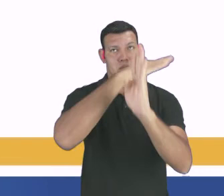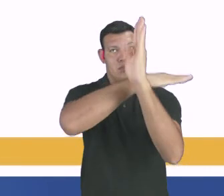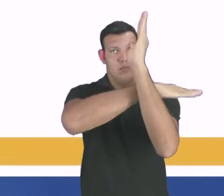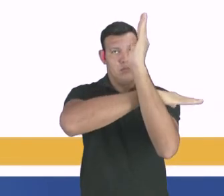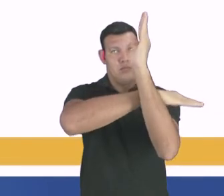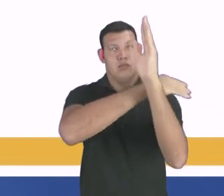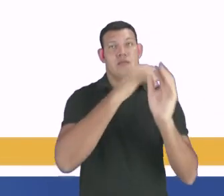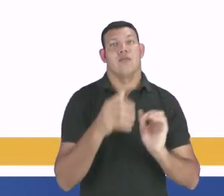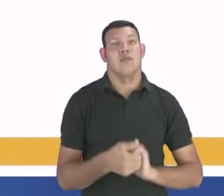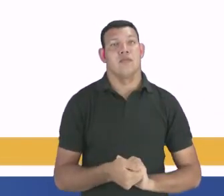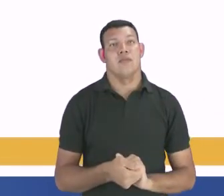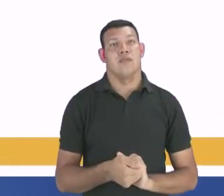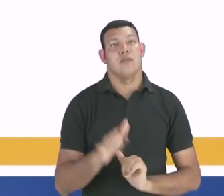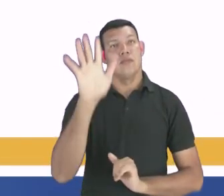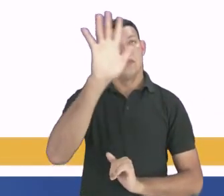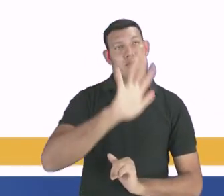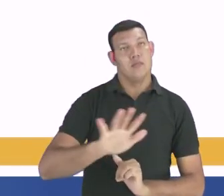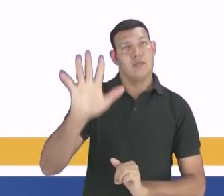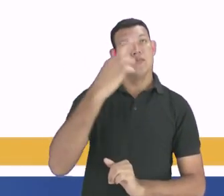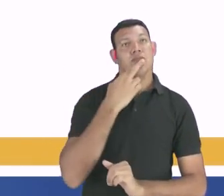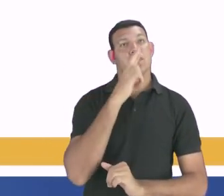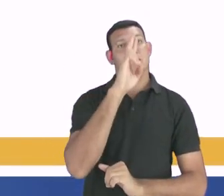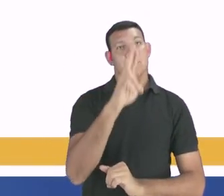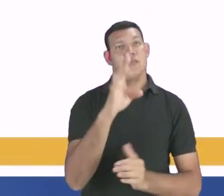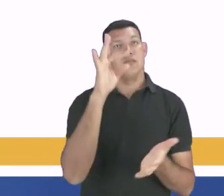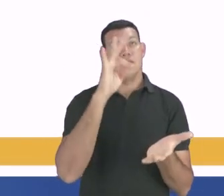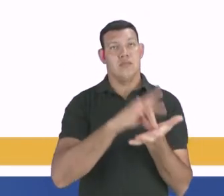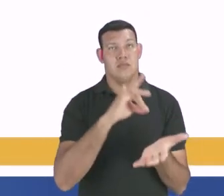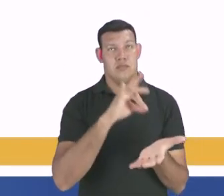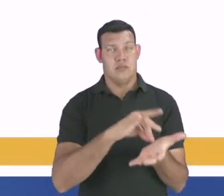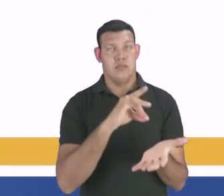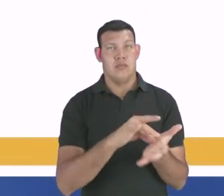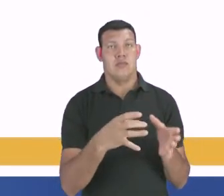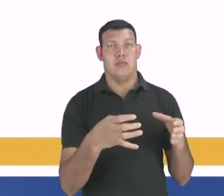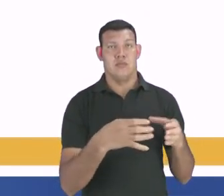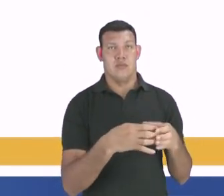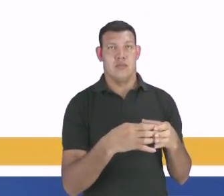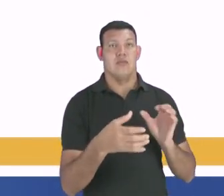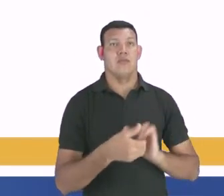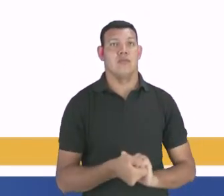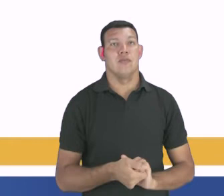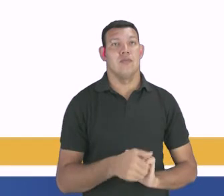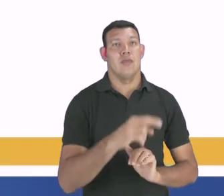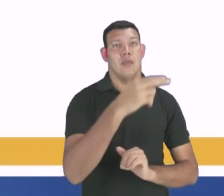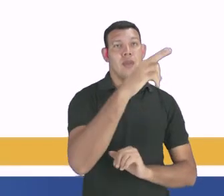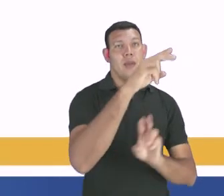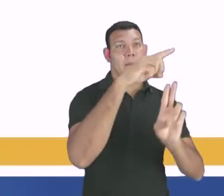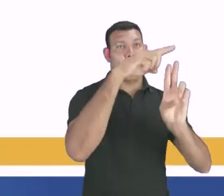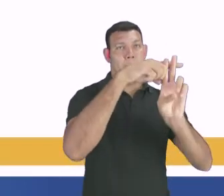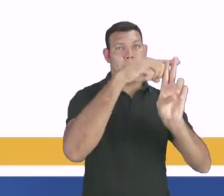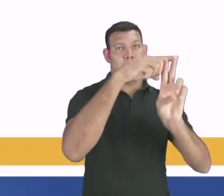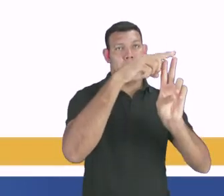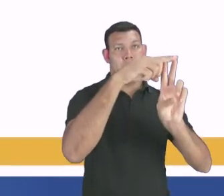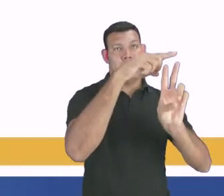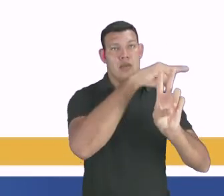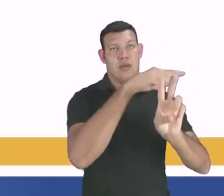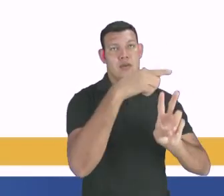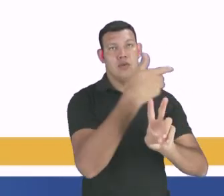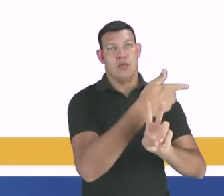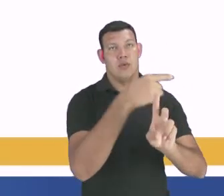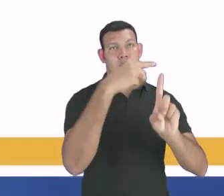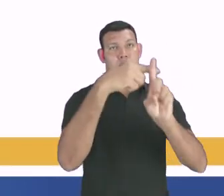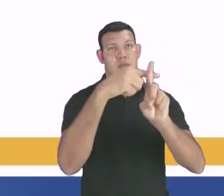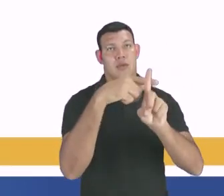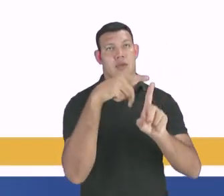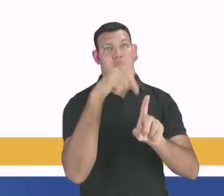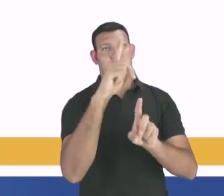solução geral nos reais, nós vamos ter π sobre 2 mais 2kπ menor que x, menor